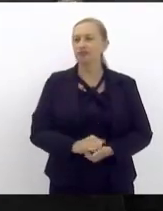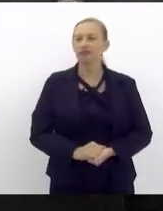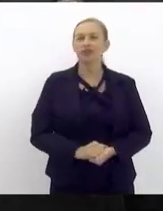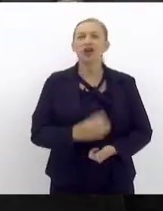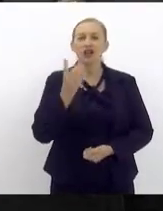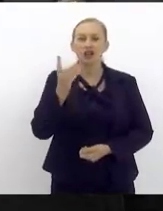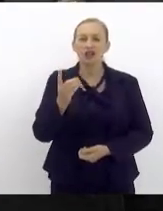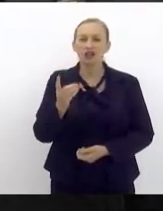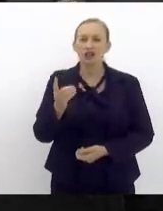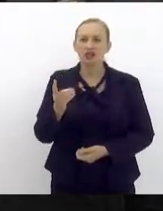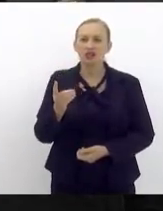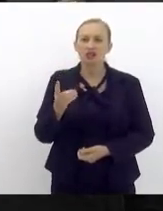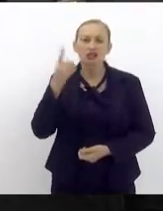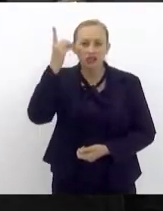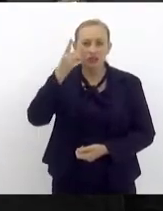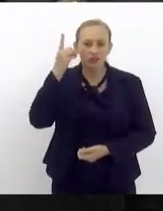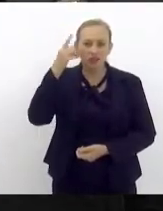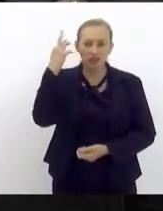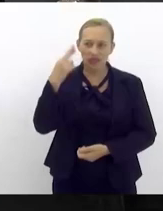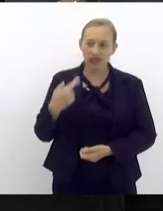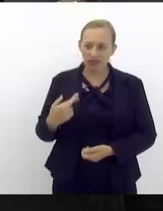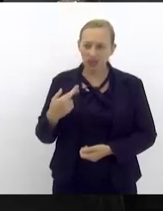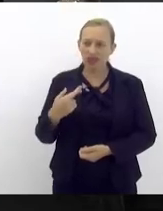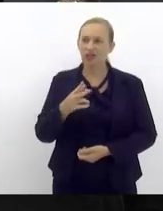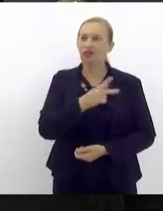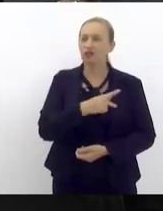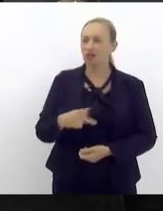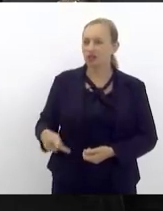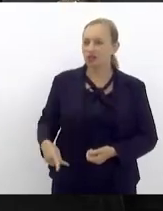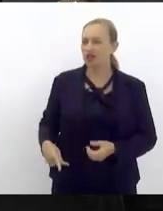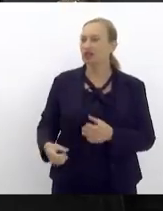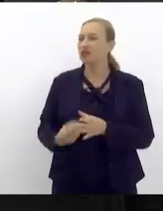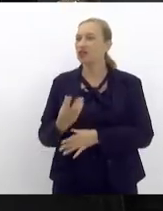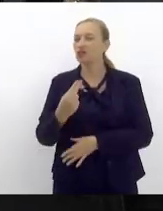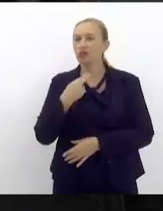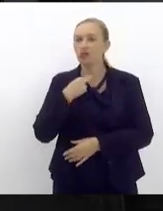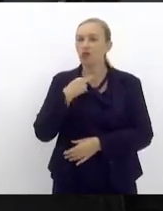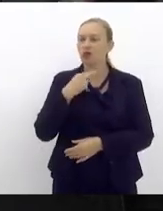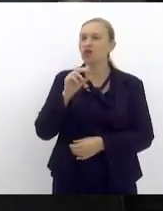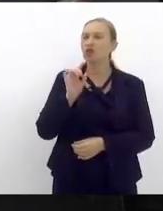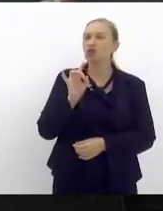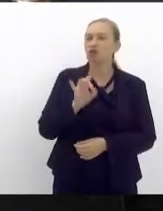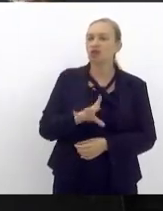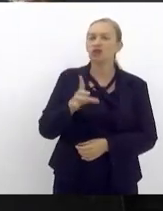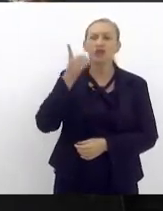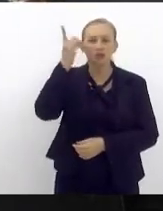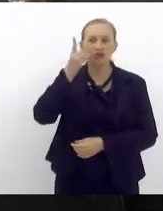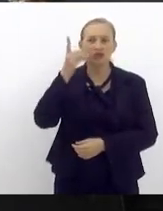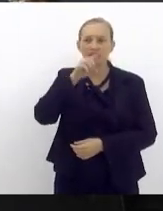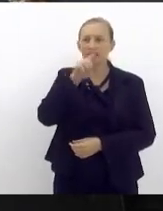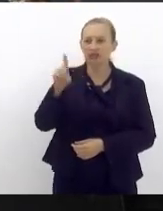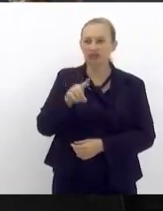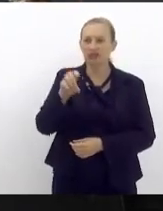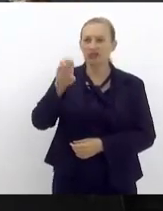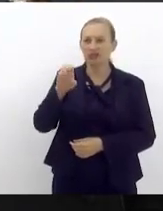Deputado azedan é deputada Renata Souza presidenta é autora então chama vice deputado azedam